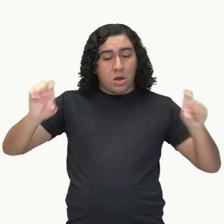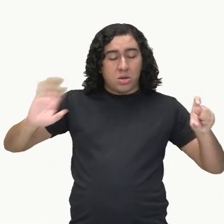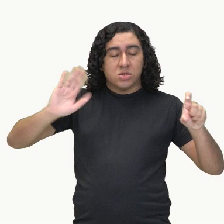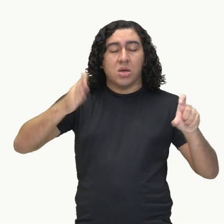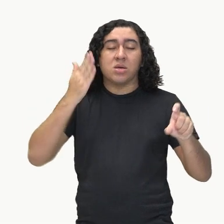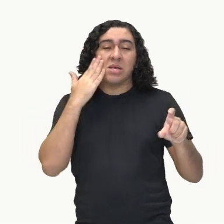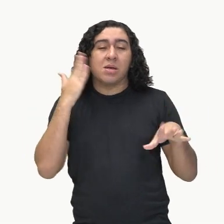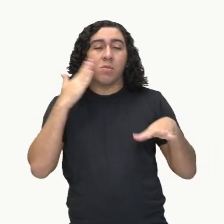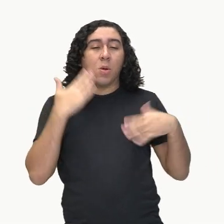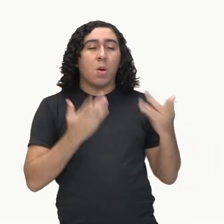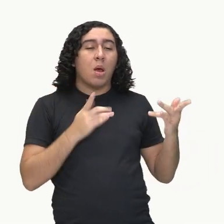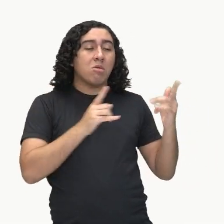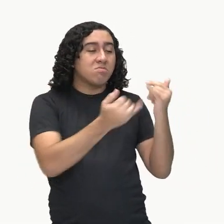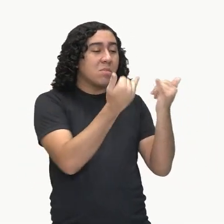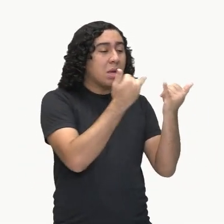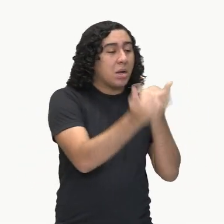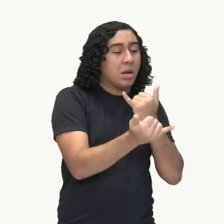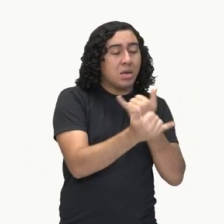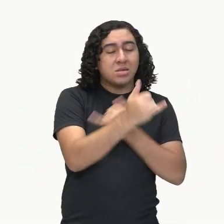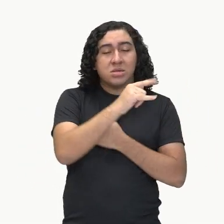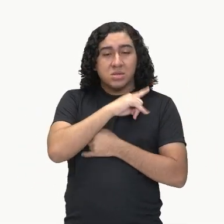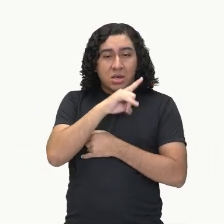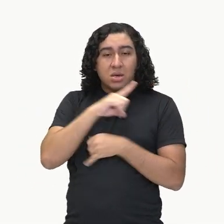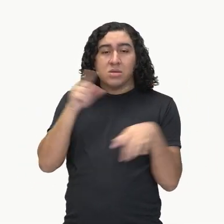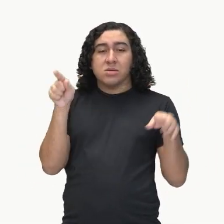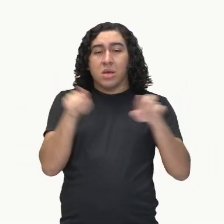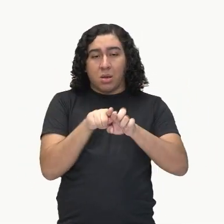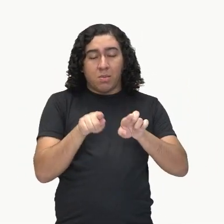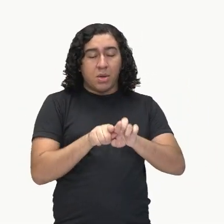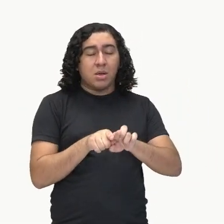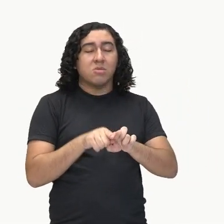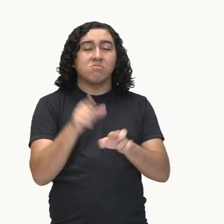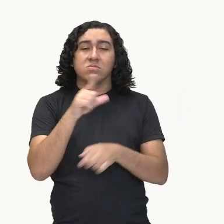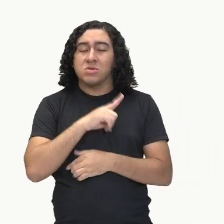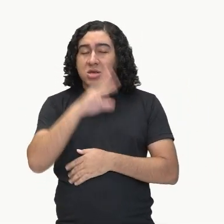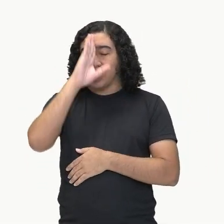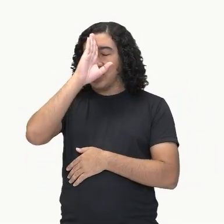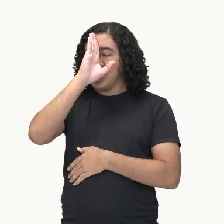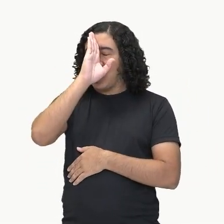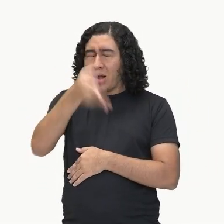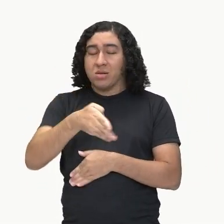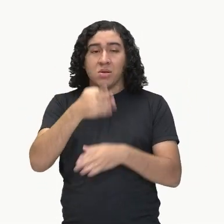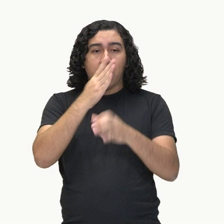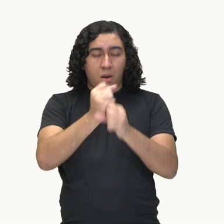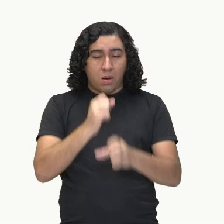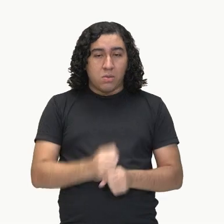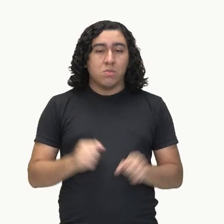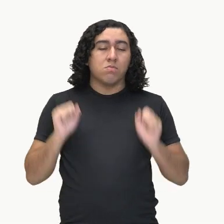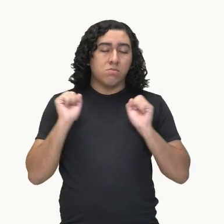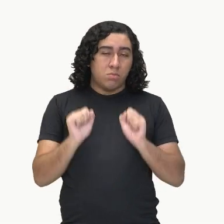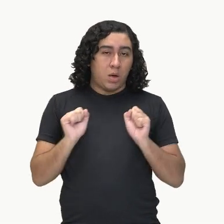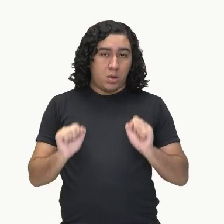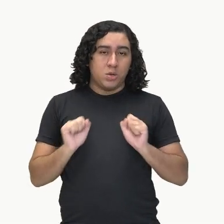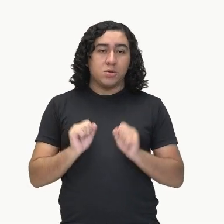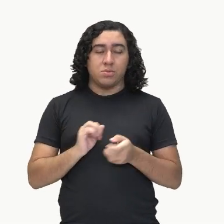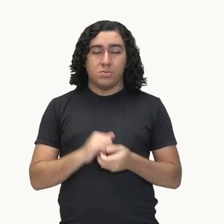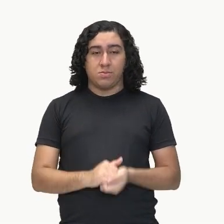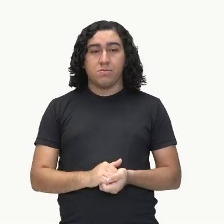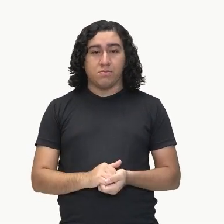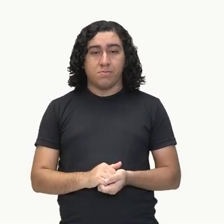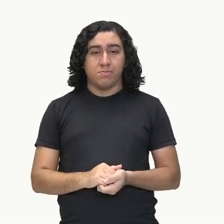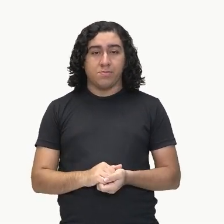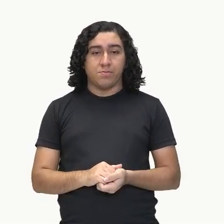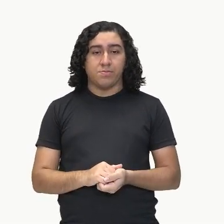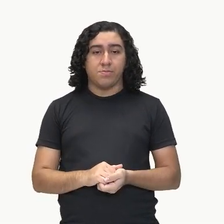identificando quais são os termos semelhantes e indo resolver? Pode sim. Mas